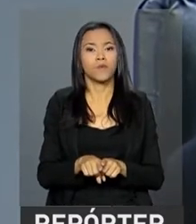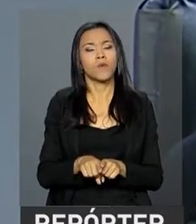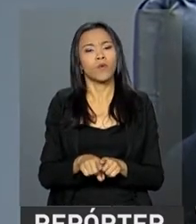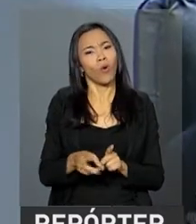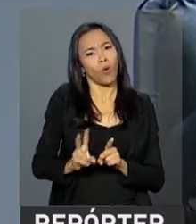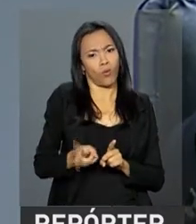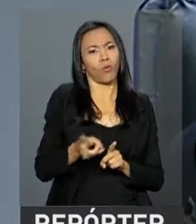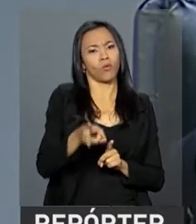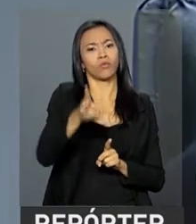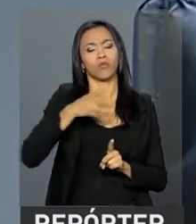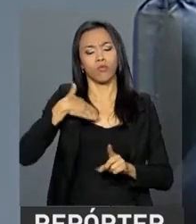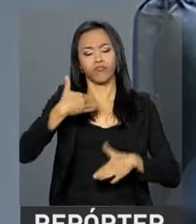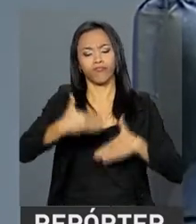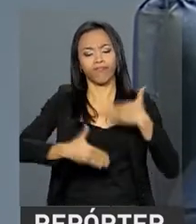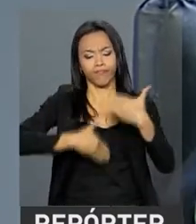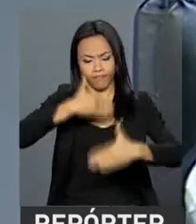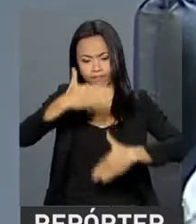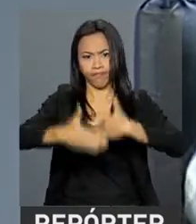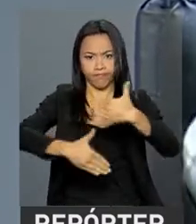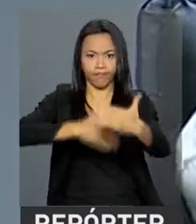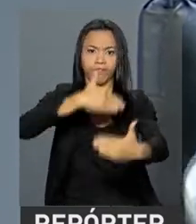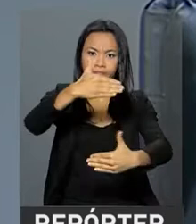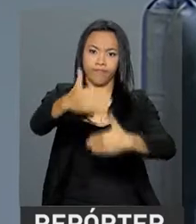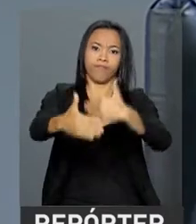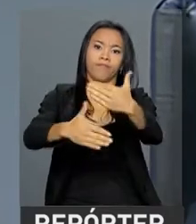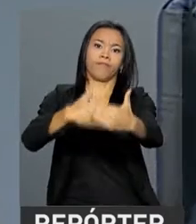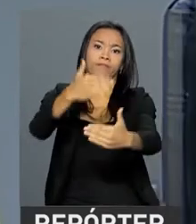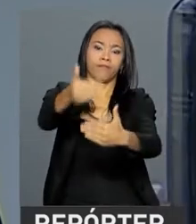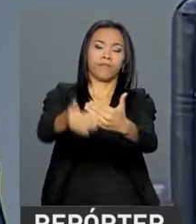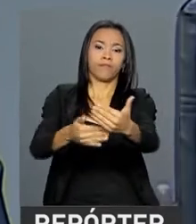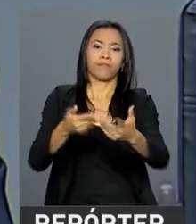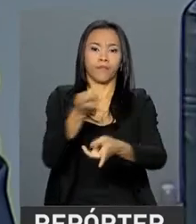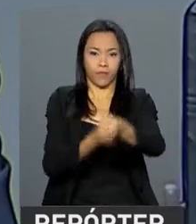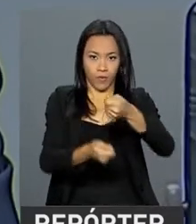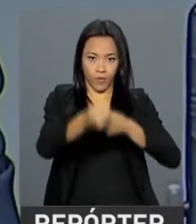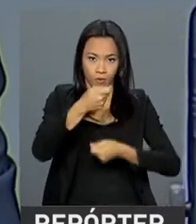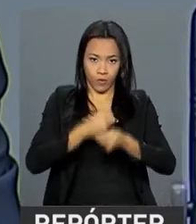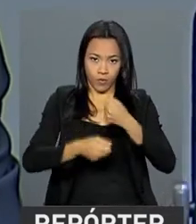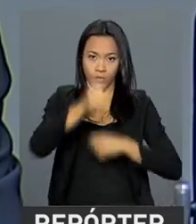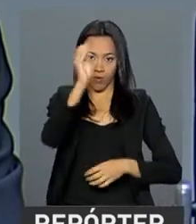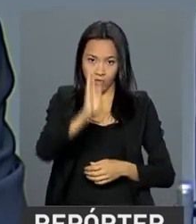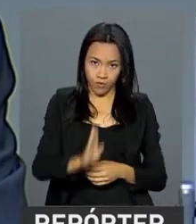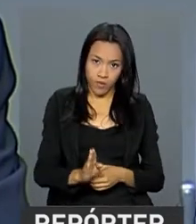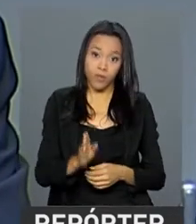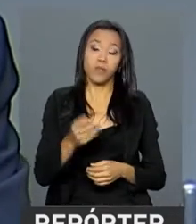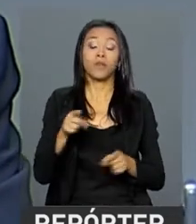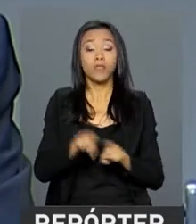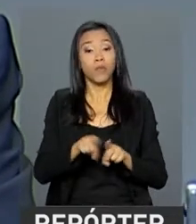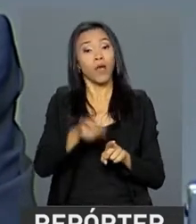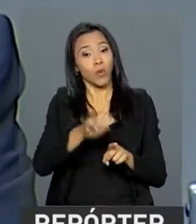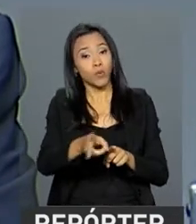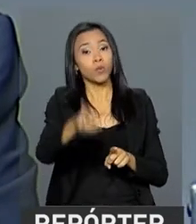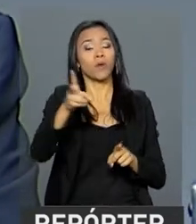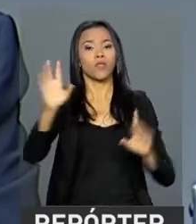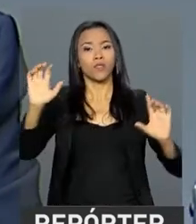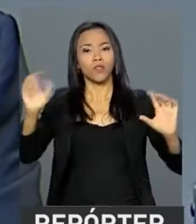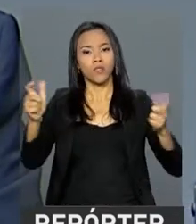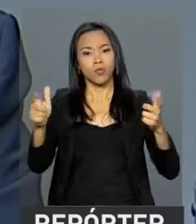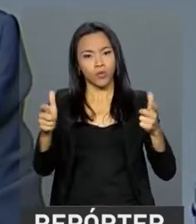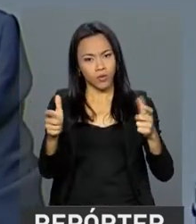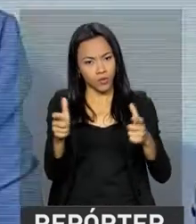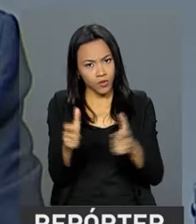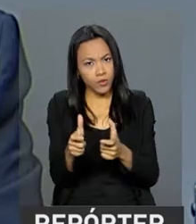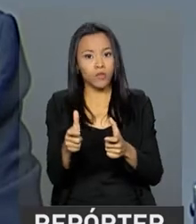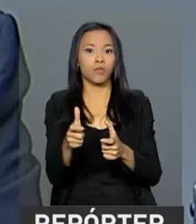dentro do potencial e segurando a continuada queda do desemprego de novo para